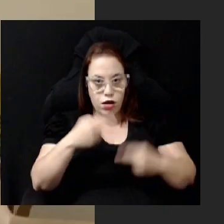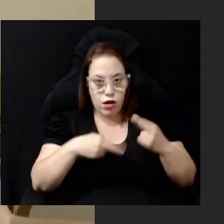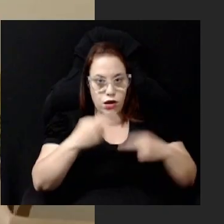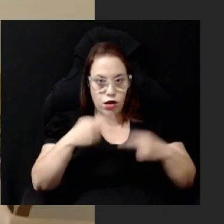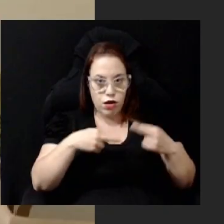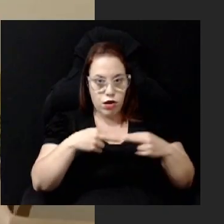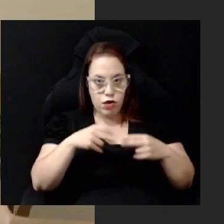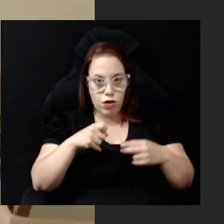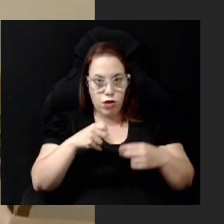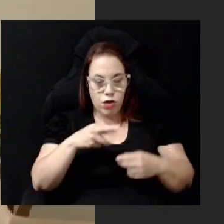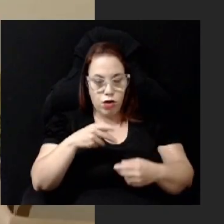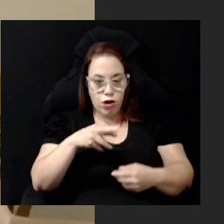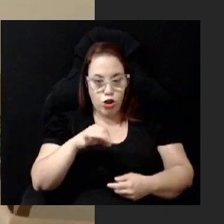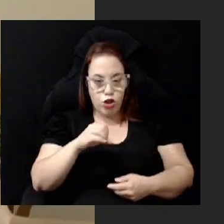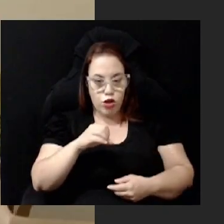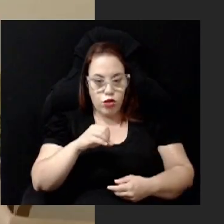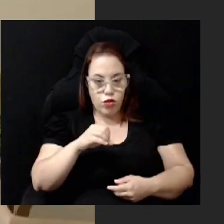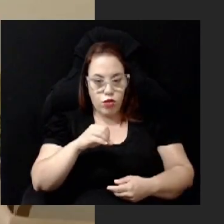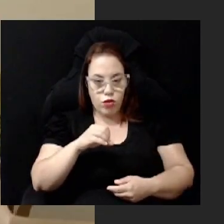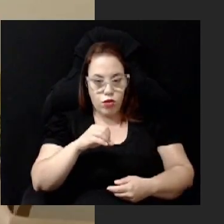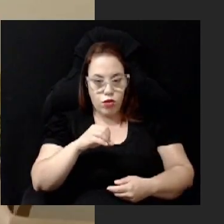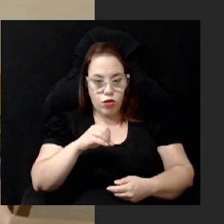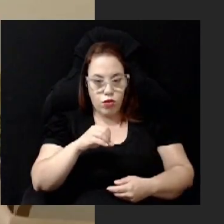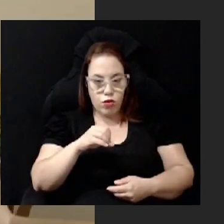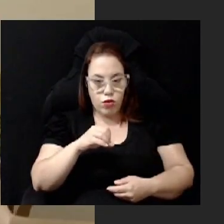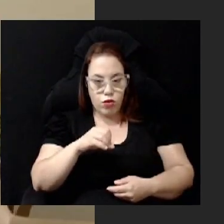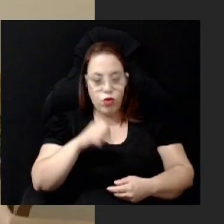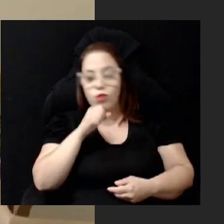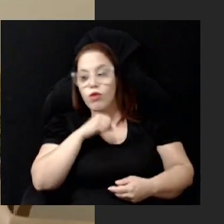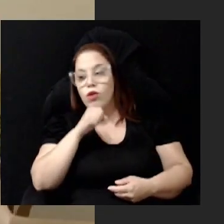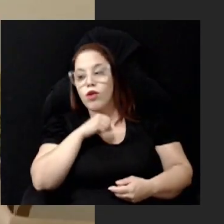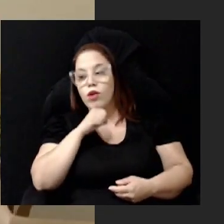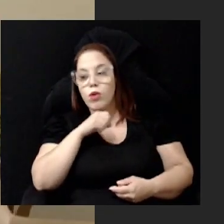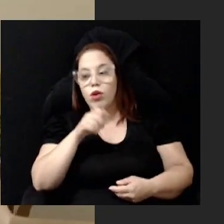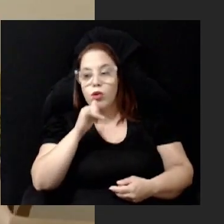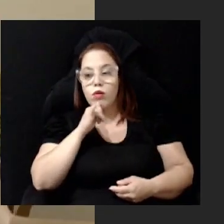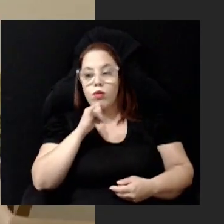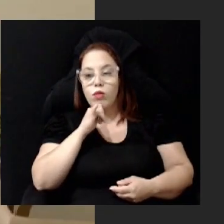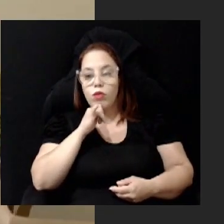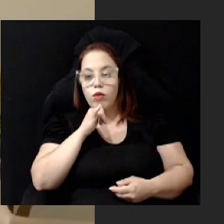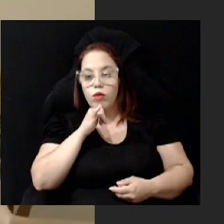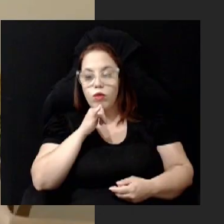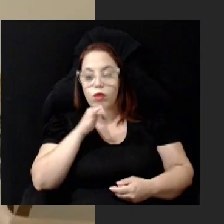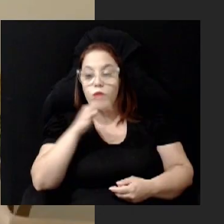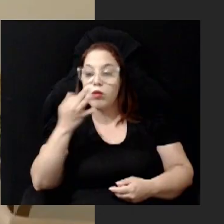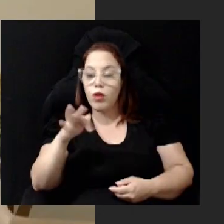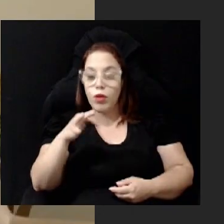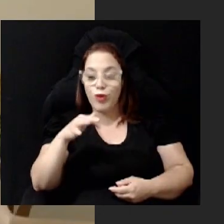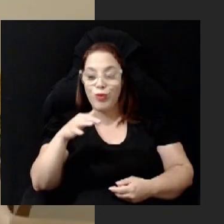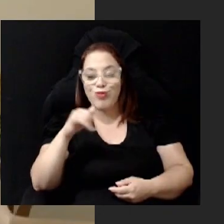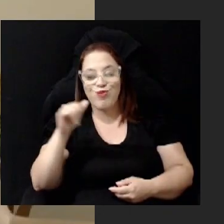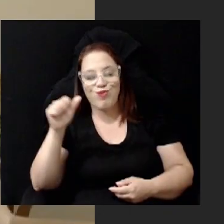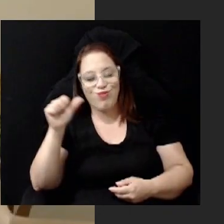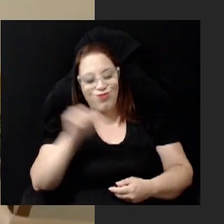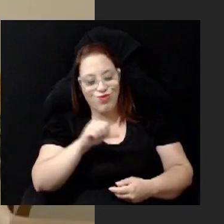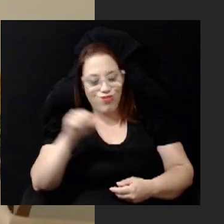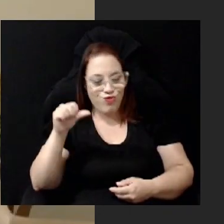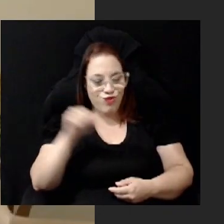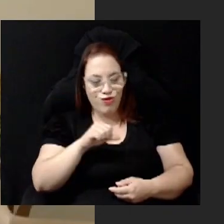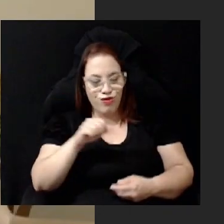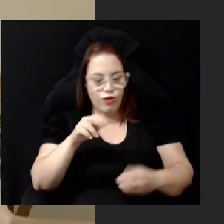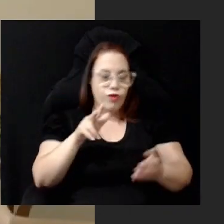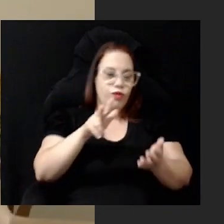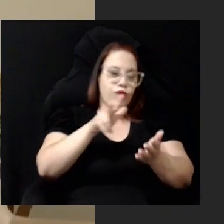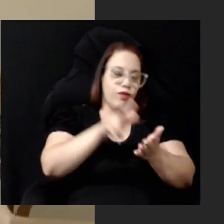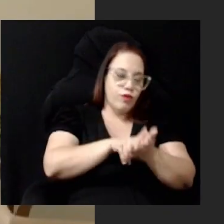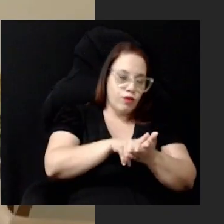relacionada a processos degenerativos, a processos de envelhecimento, tende a ser uma dor pior quando você está